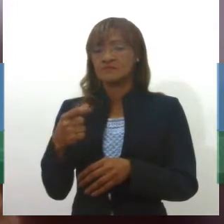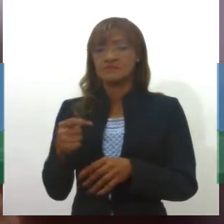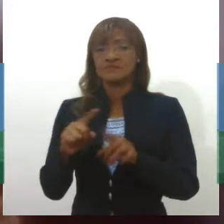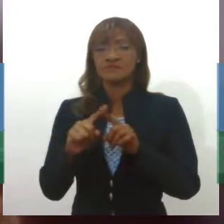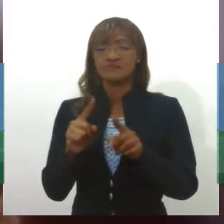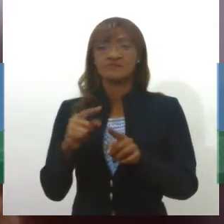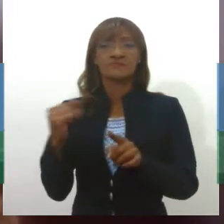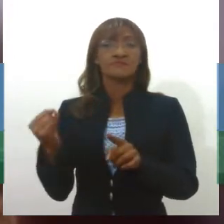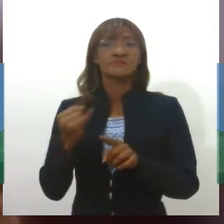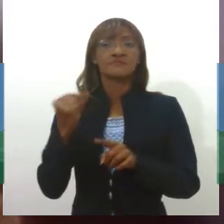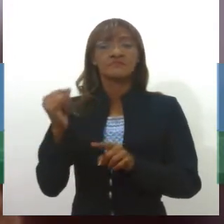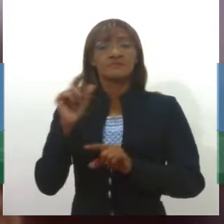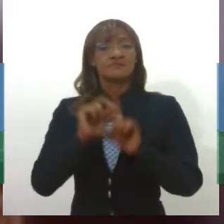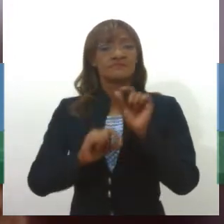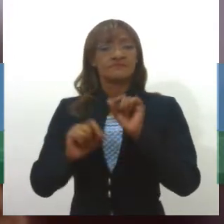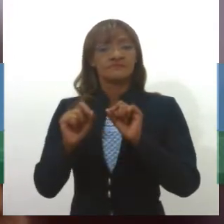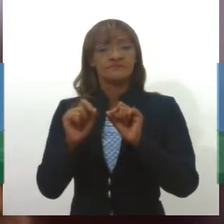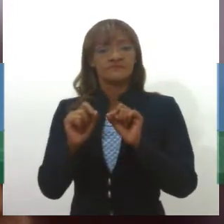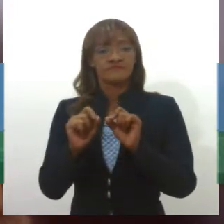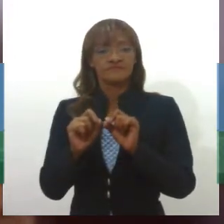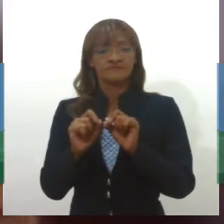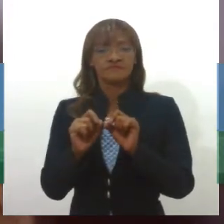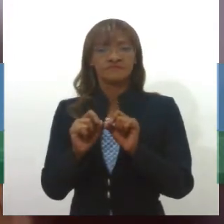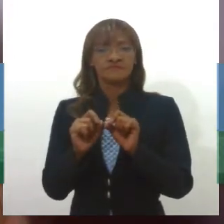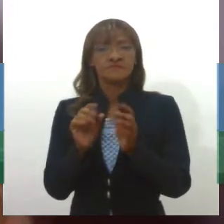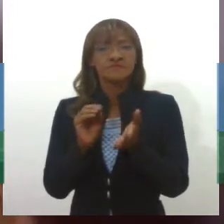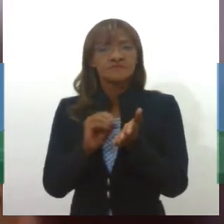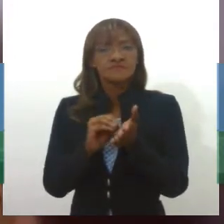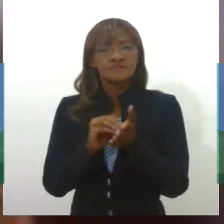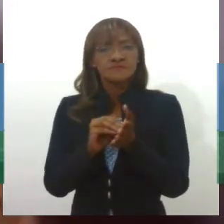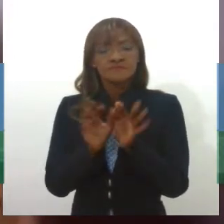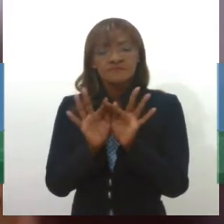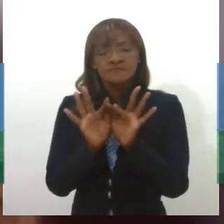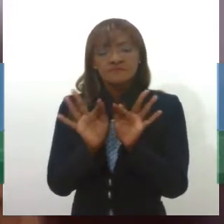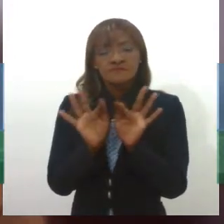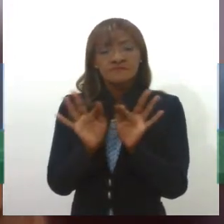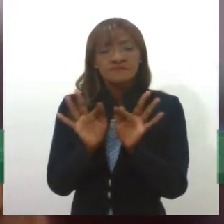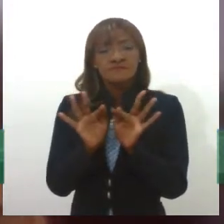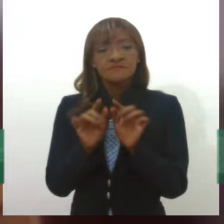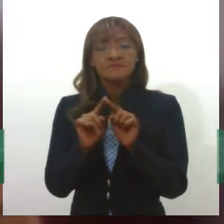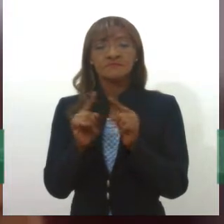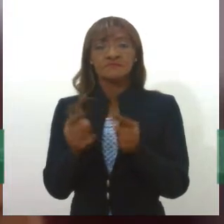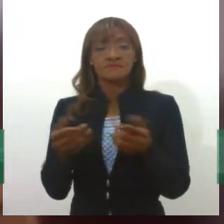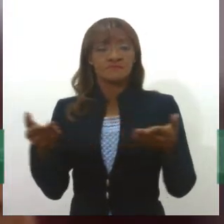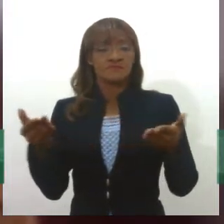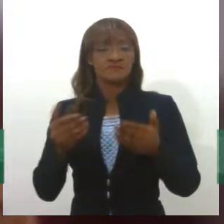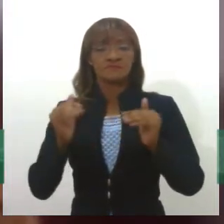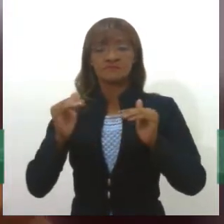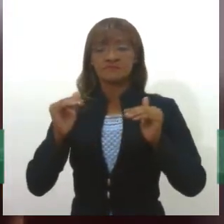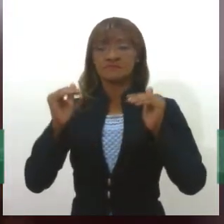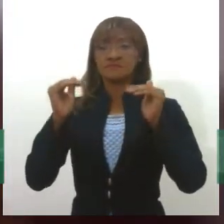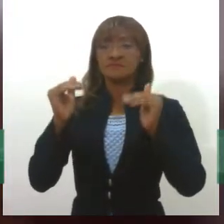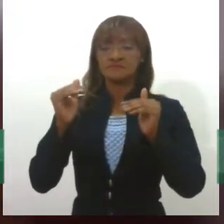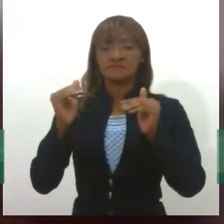gente frisar que esses avanços são ainda muito tímidos e ainda muito distantes do que é a população